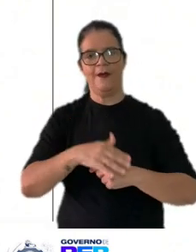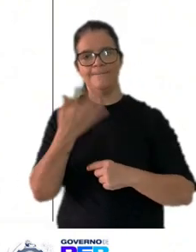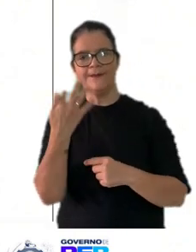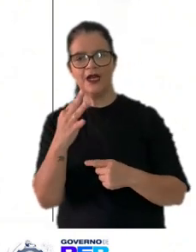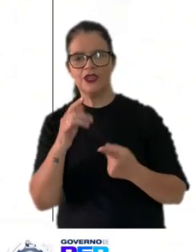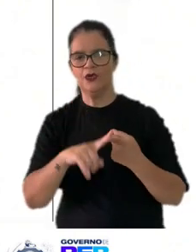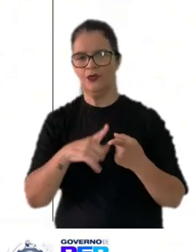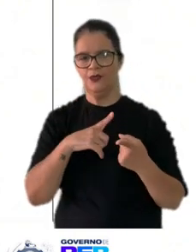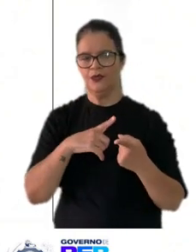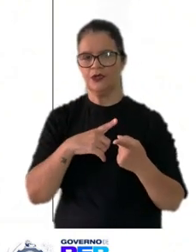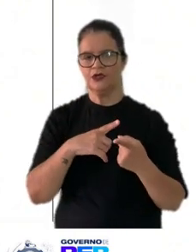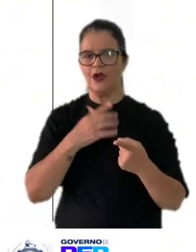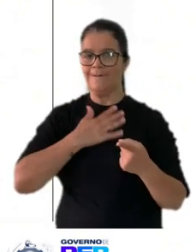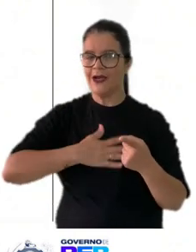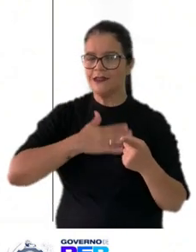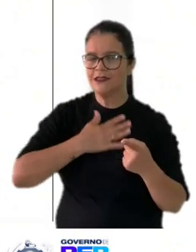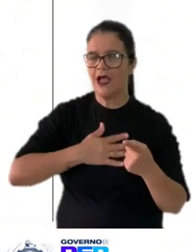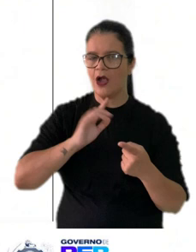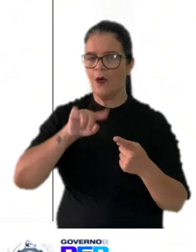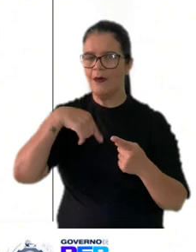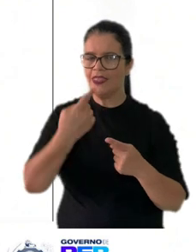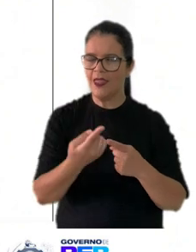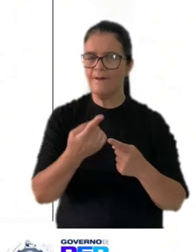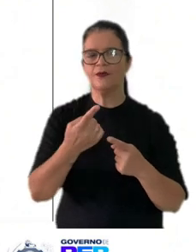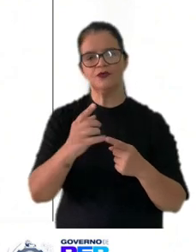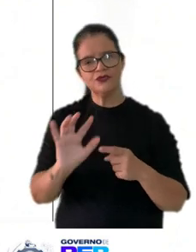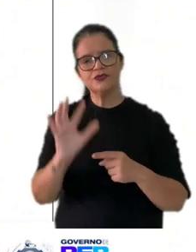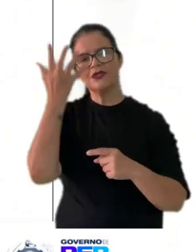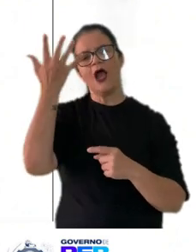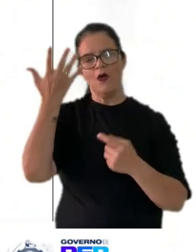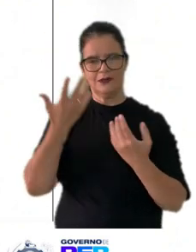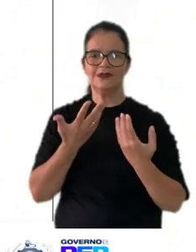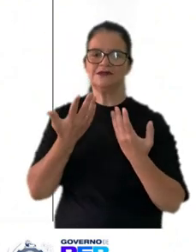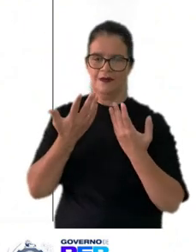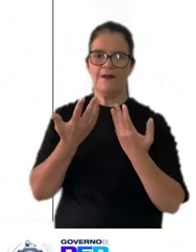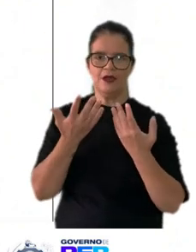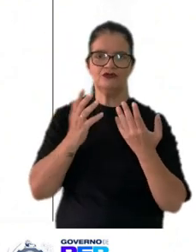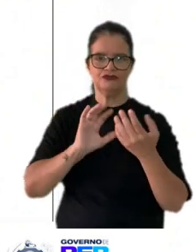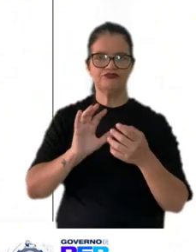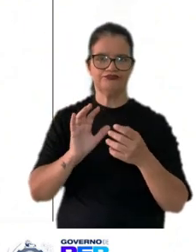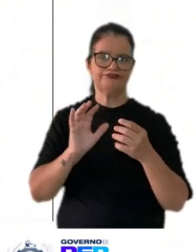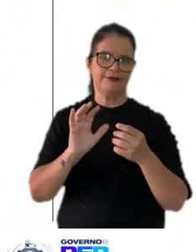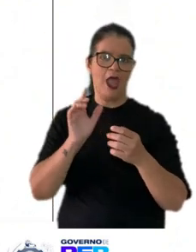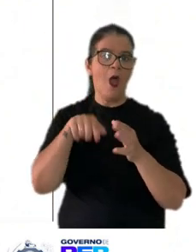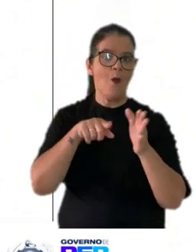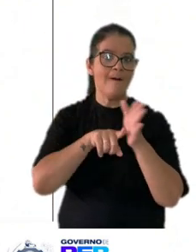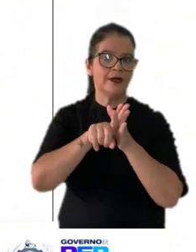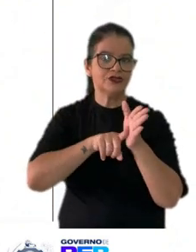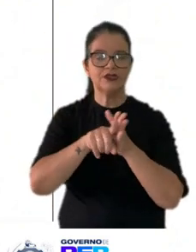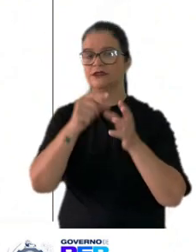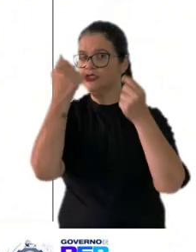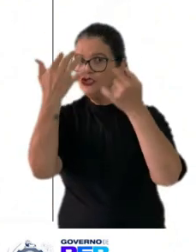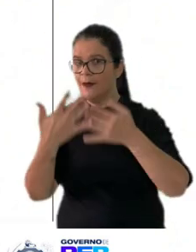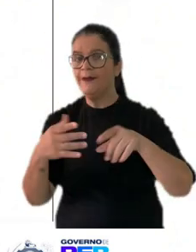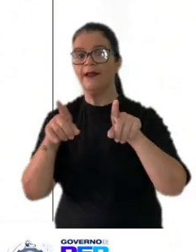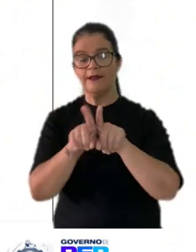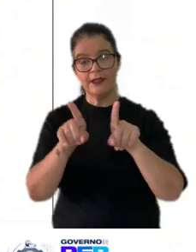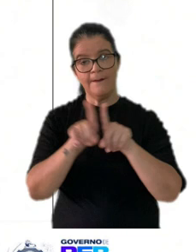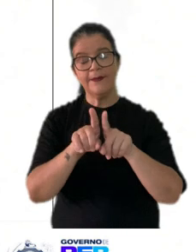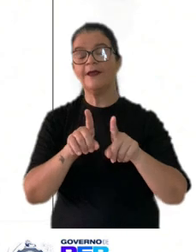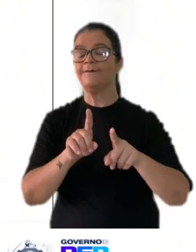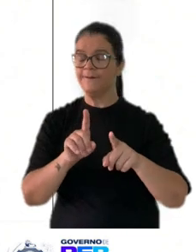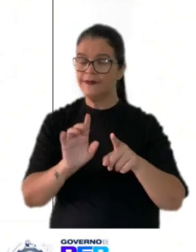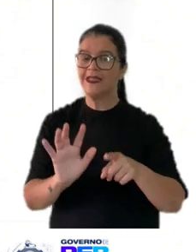se acalmar depois desses desastres tá isso é uma pesquisa ele também fala que esses desastres